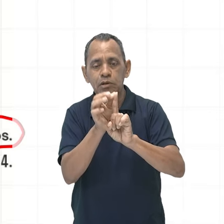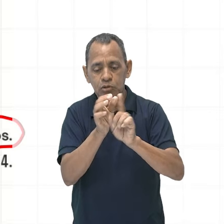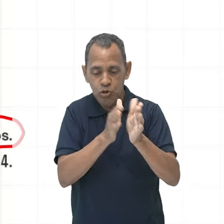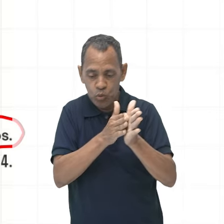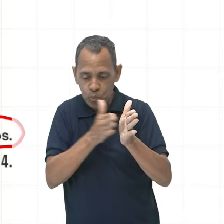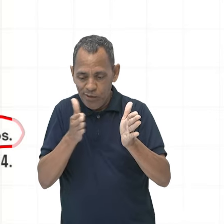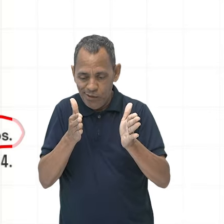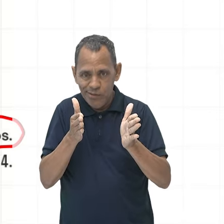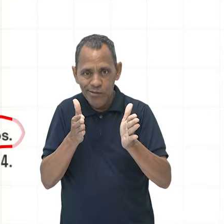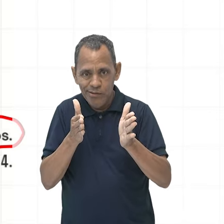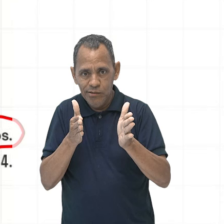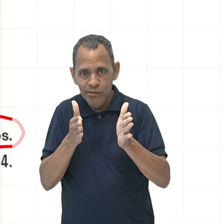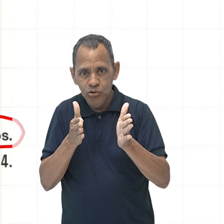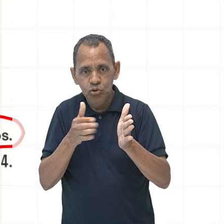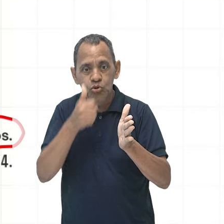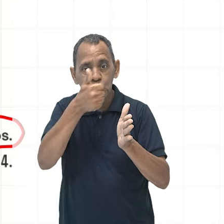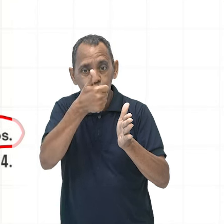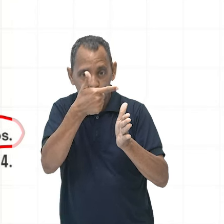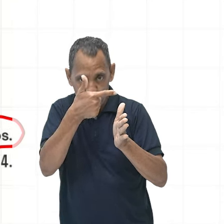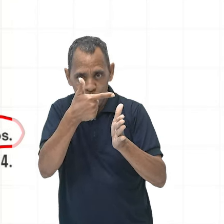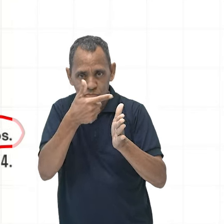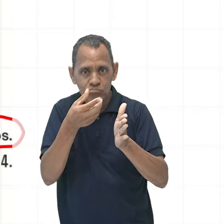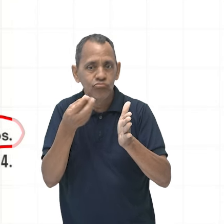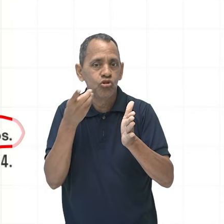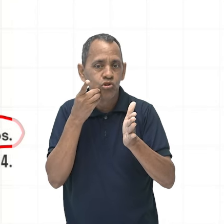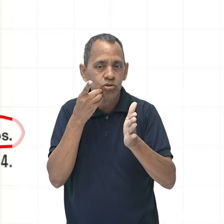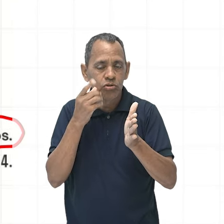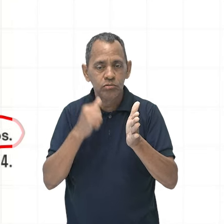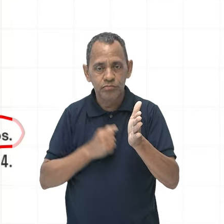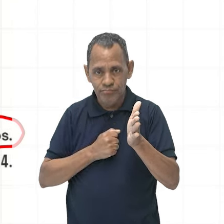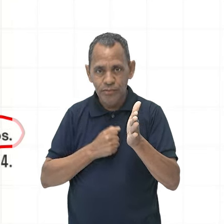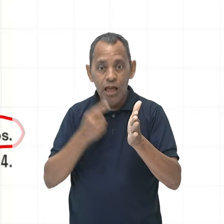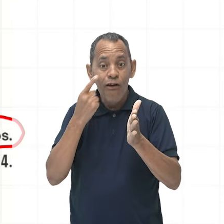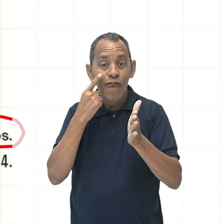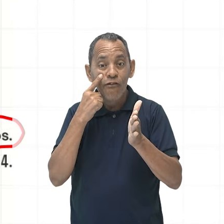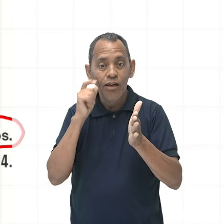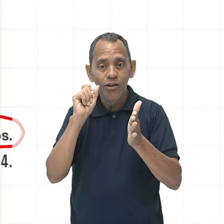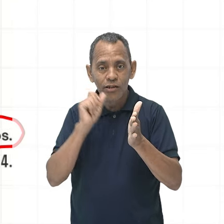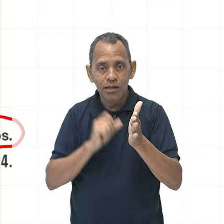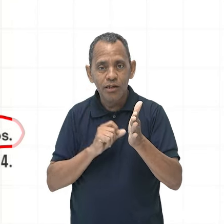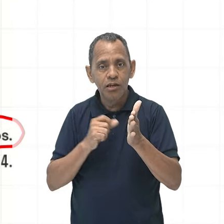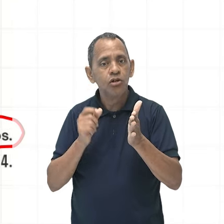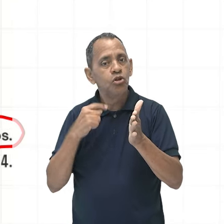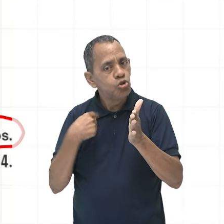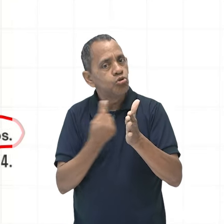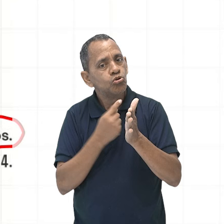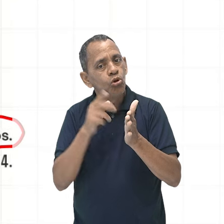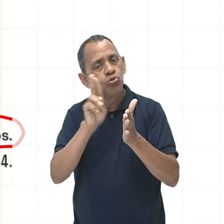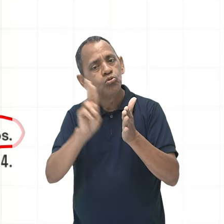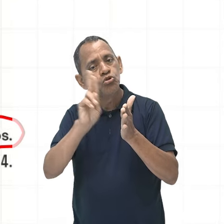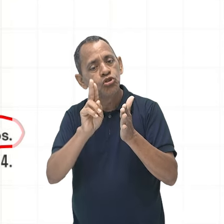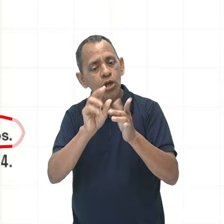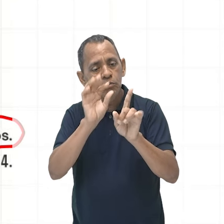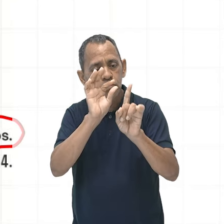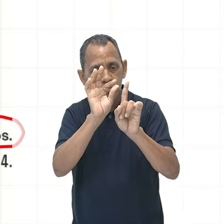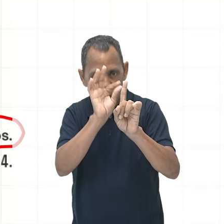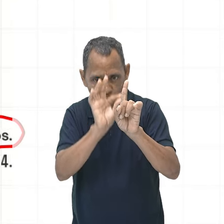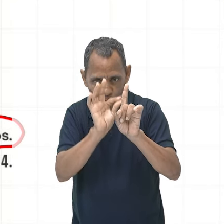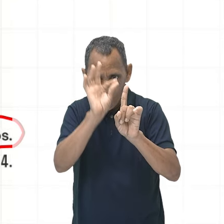de todos os 12 dias. Então, vejam que a gente usou aí um gráfico de linha, né,